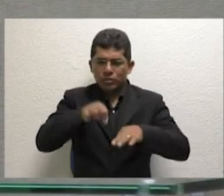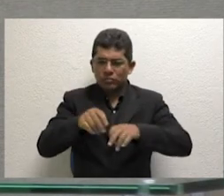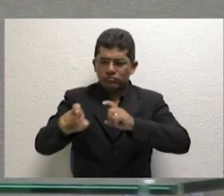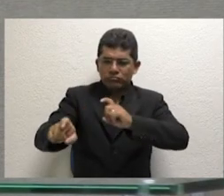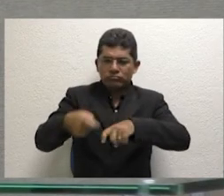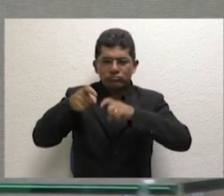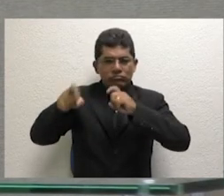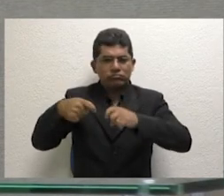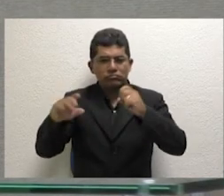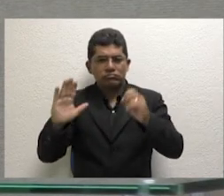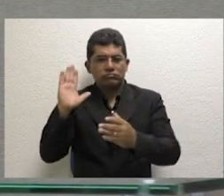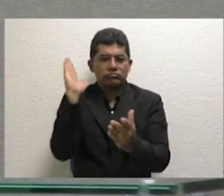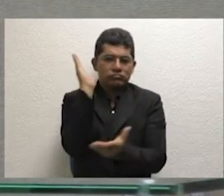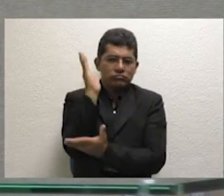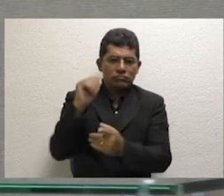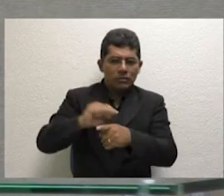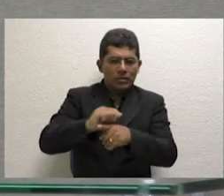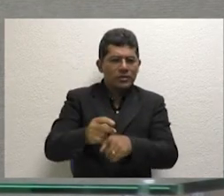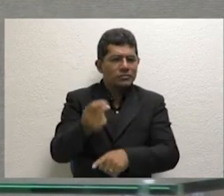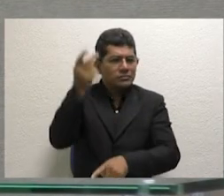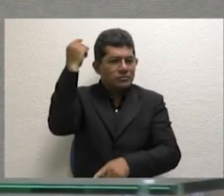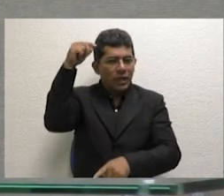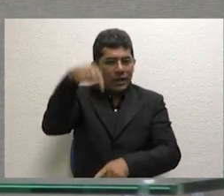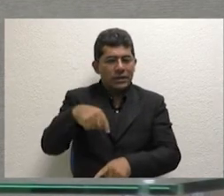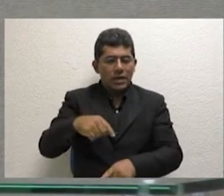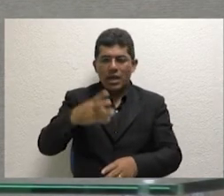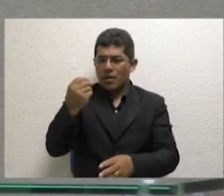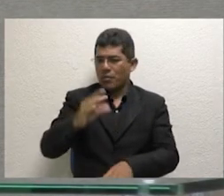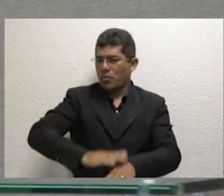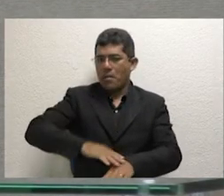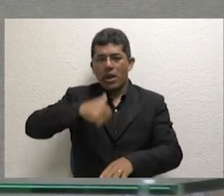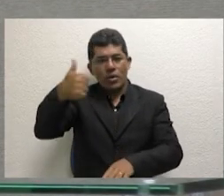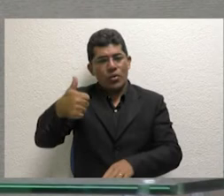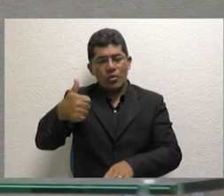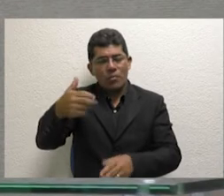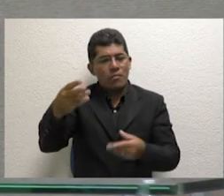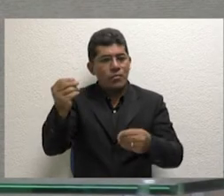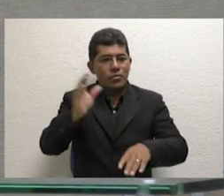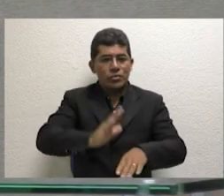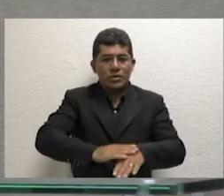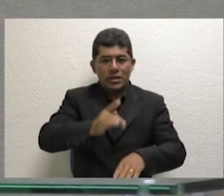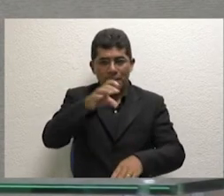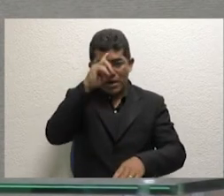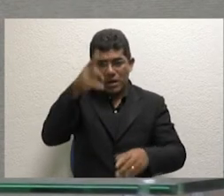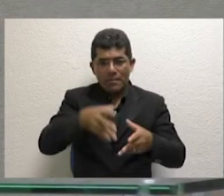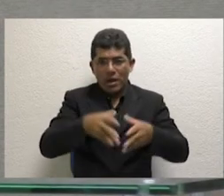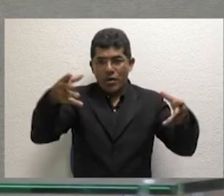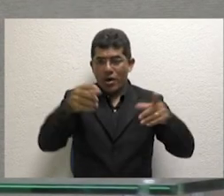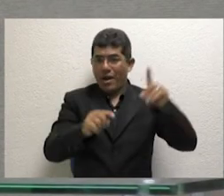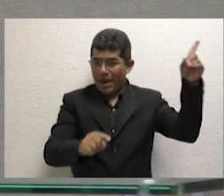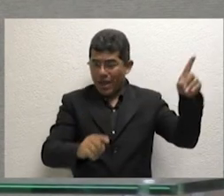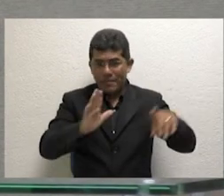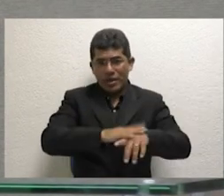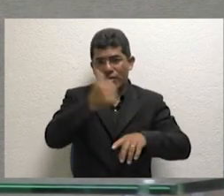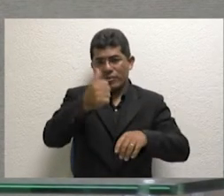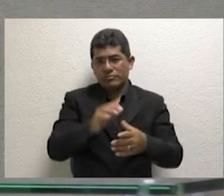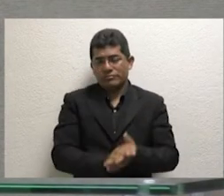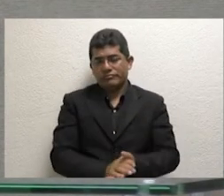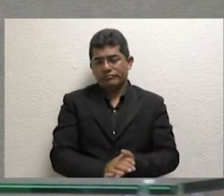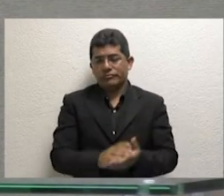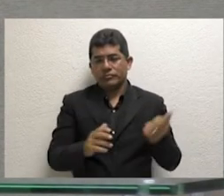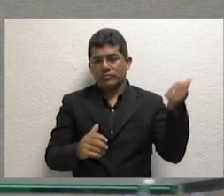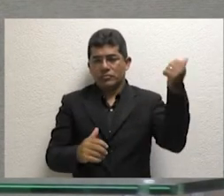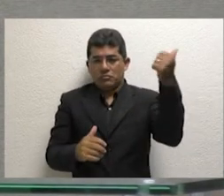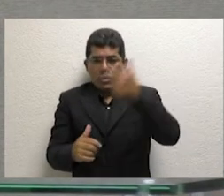lá era muito melhor muito maior do que a nossa portanto nós